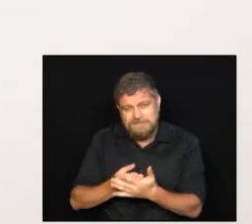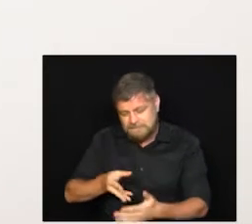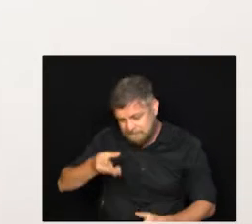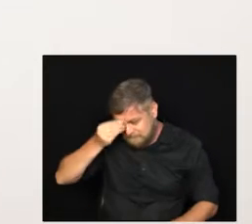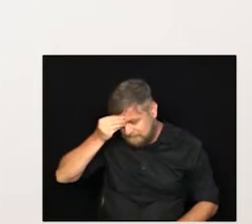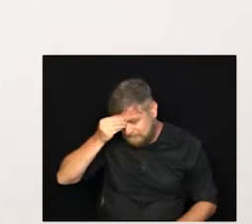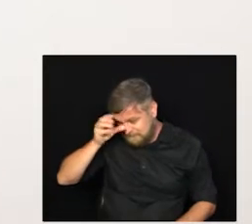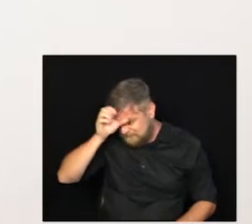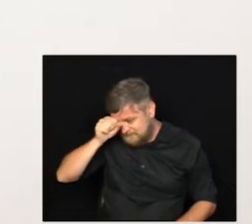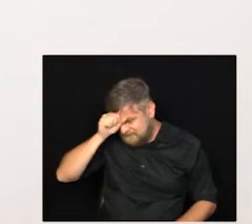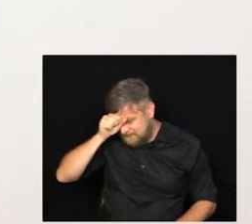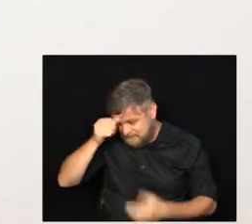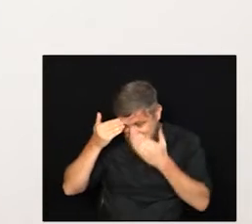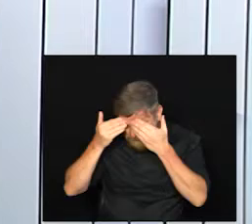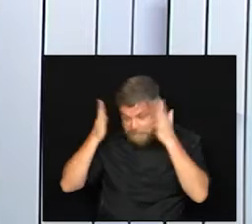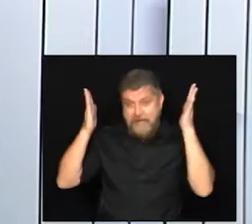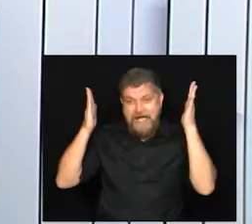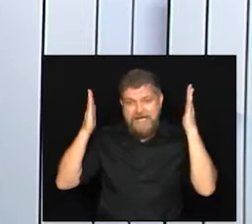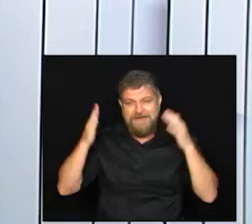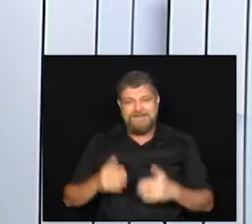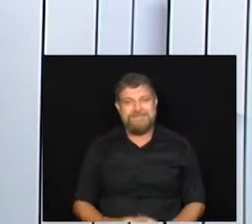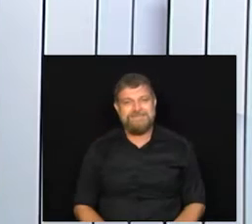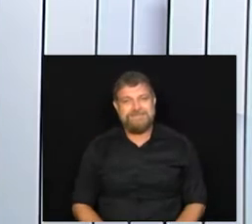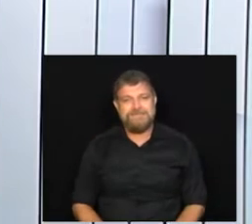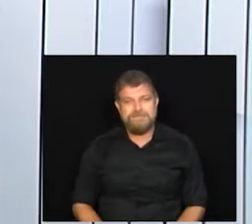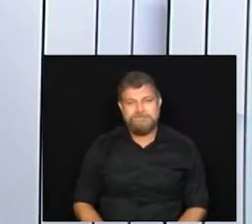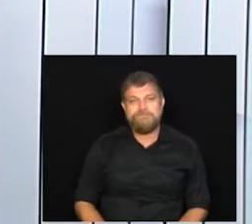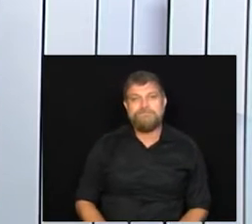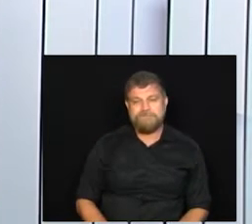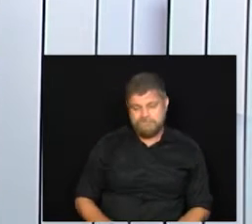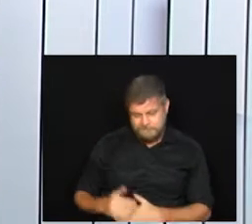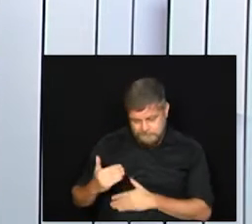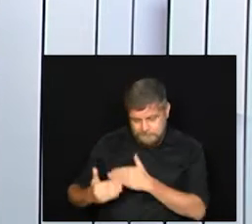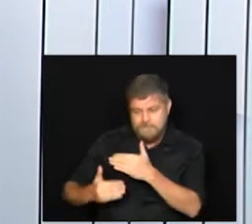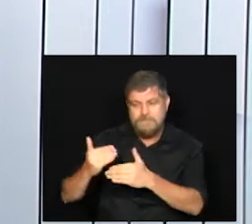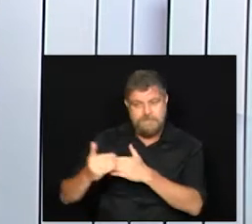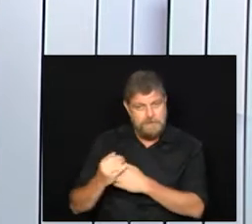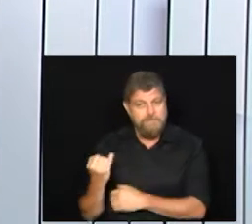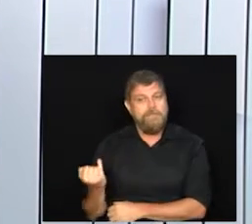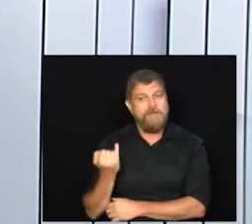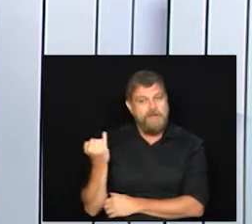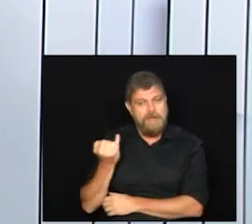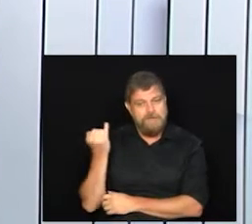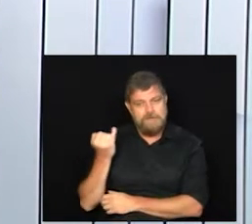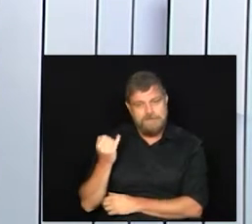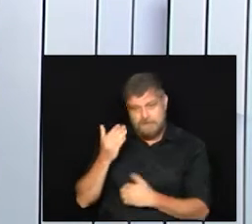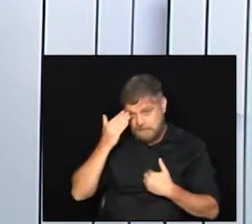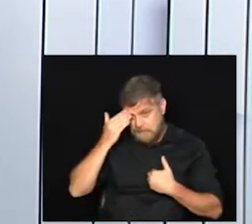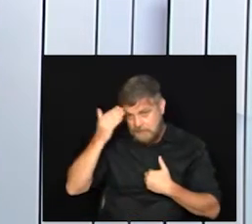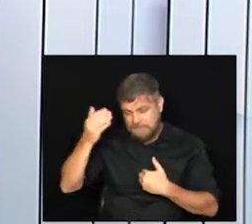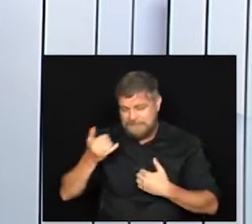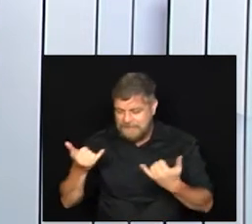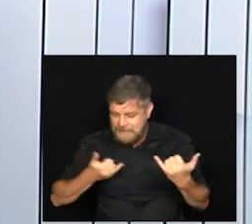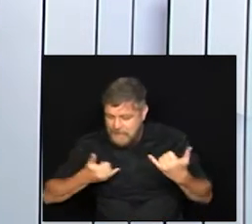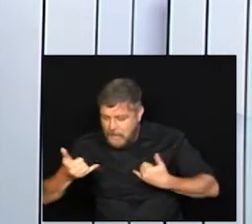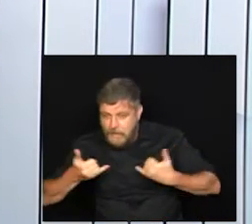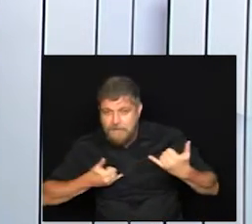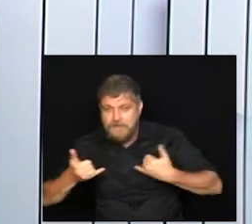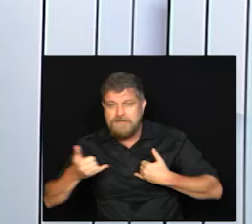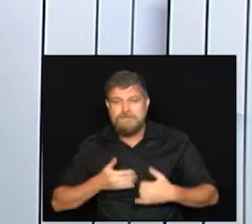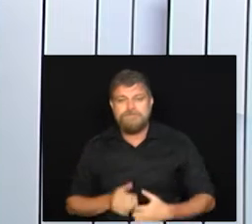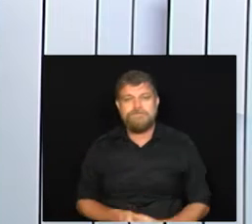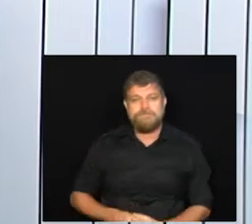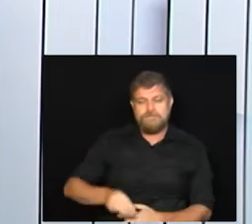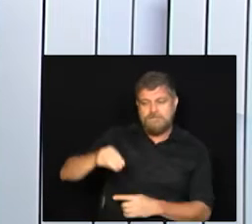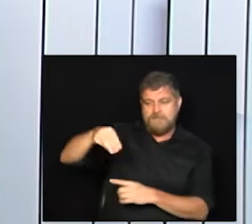em movimento, Gabriel. E este passo realmente é muito importante. Muito obrigado por todas as informações. A